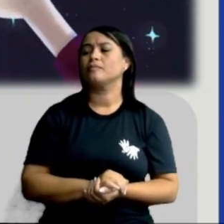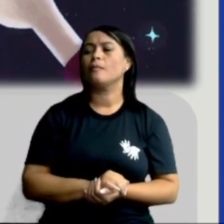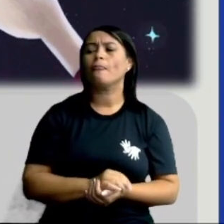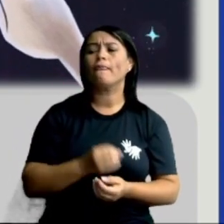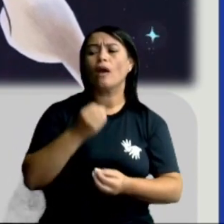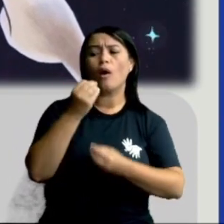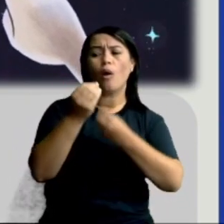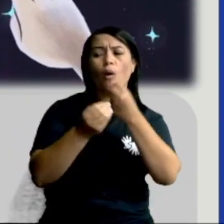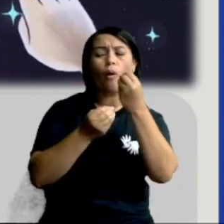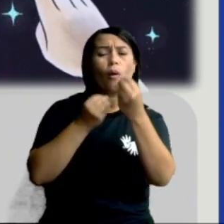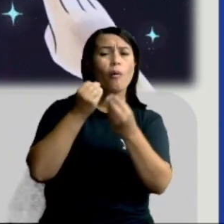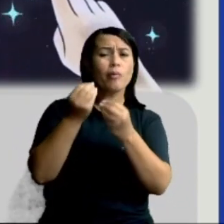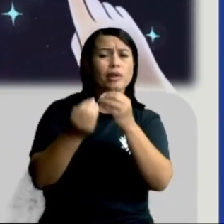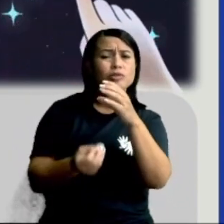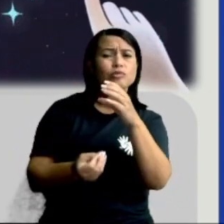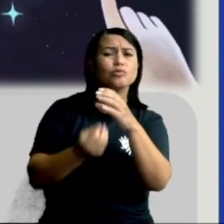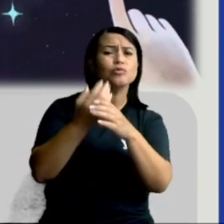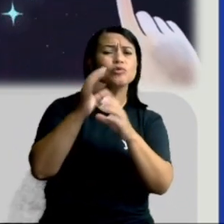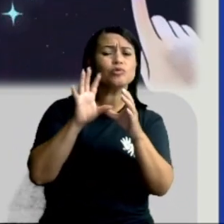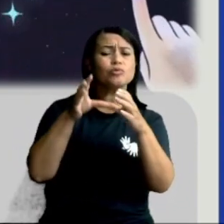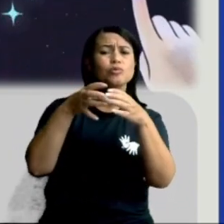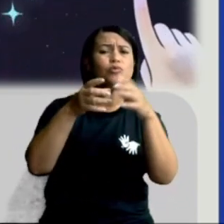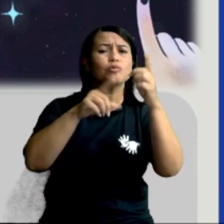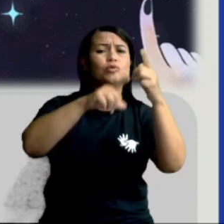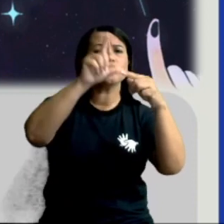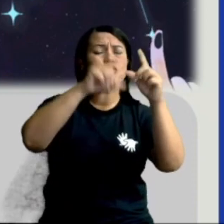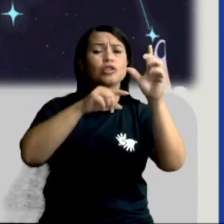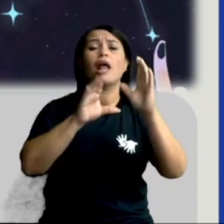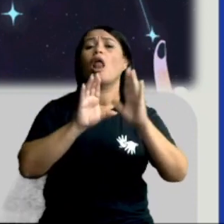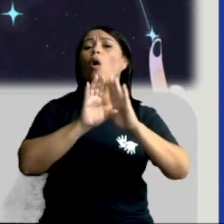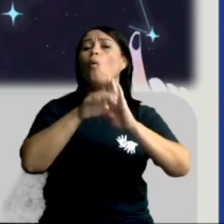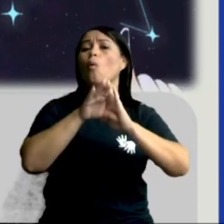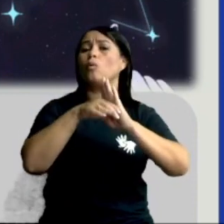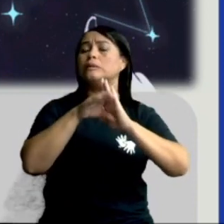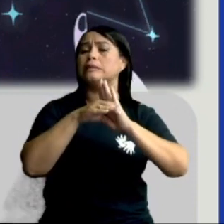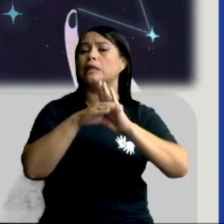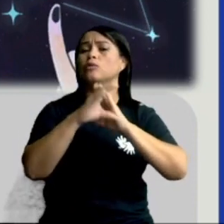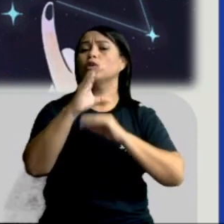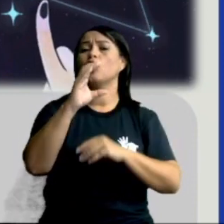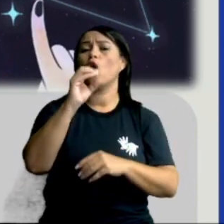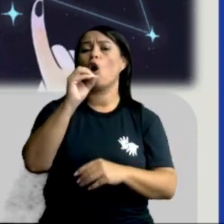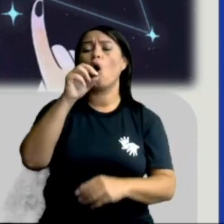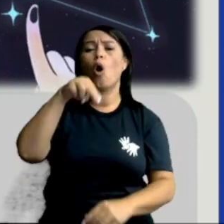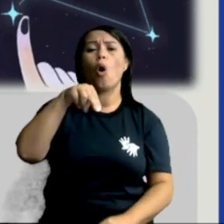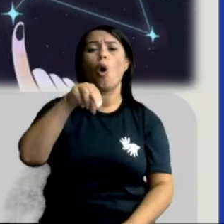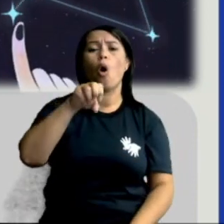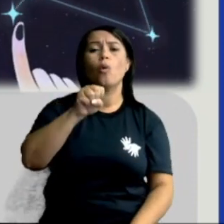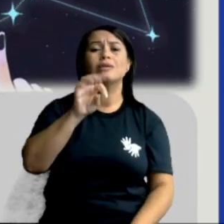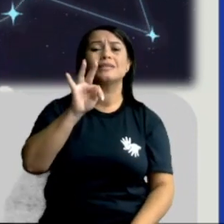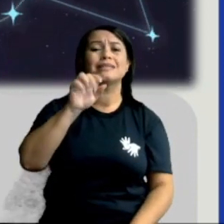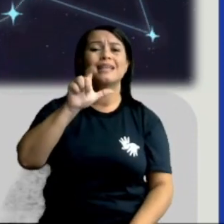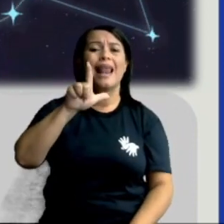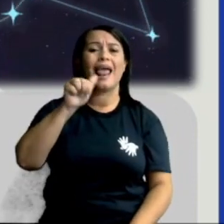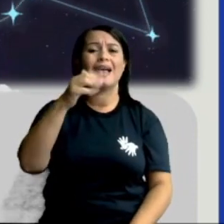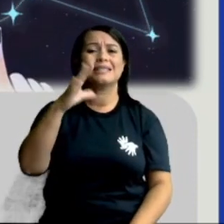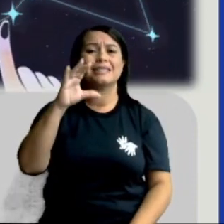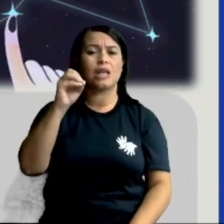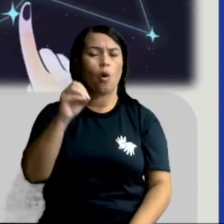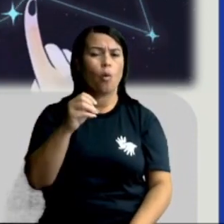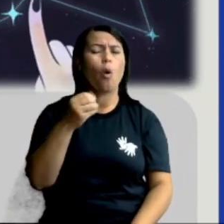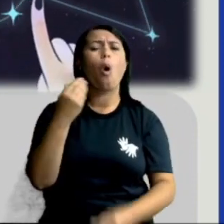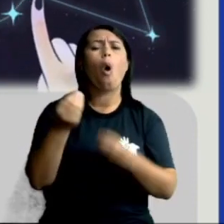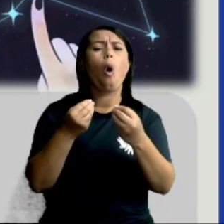Como é que as constelações surgiram? O conceito de constelação surgiu na pré-história, quando as